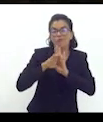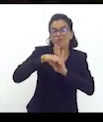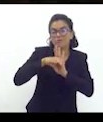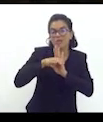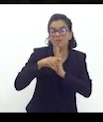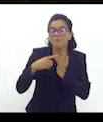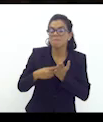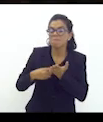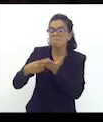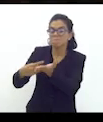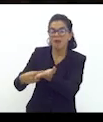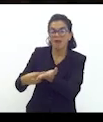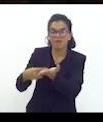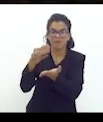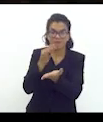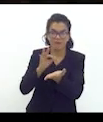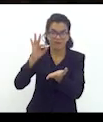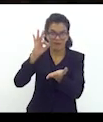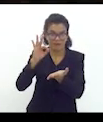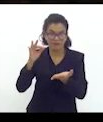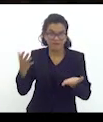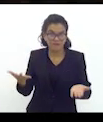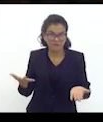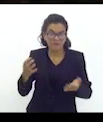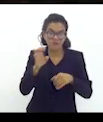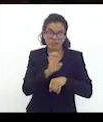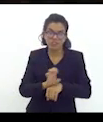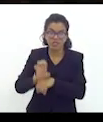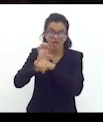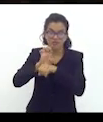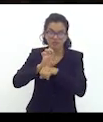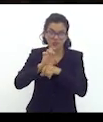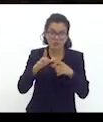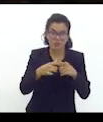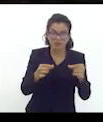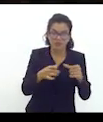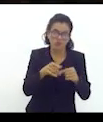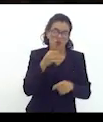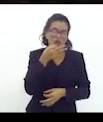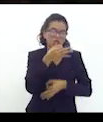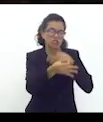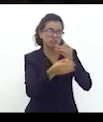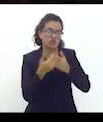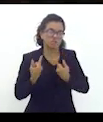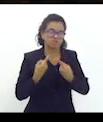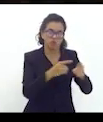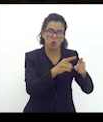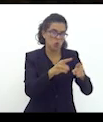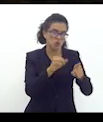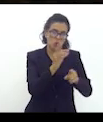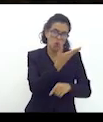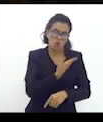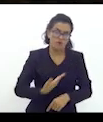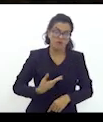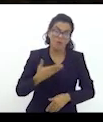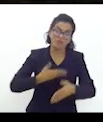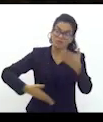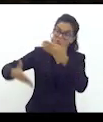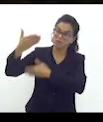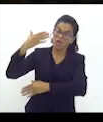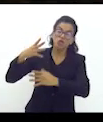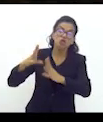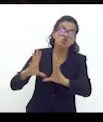pacto federativo. Parece, e não é a crítica a esse governo, é a todos os